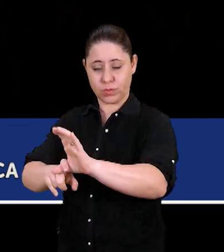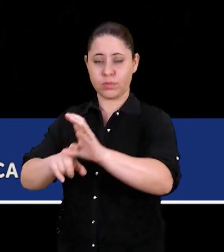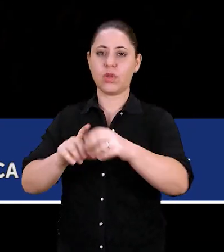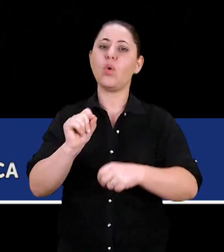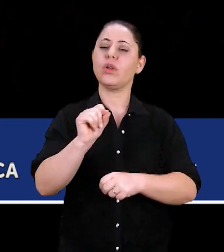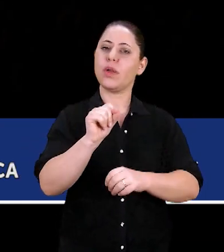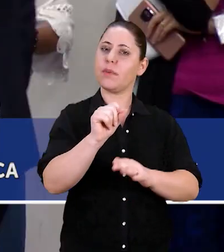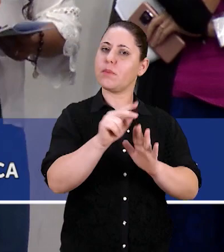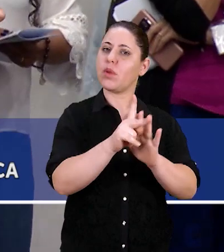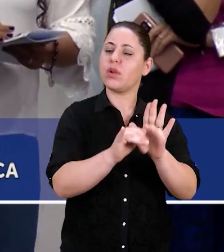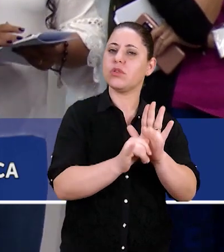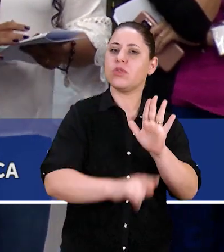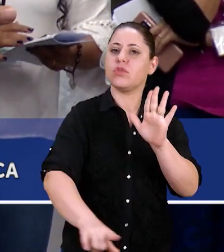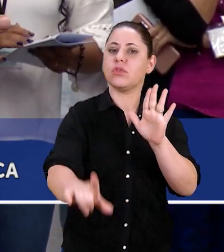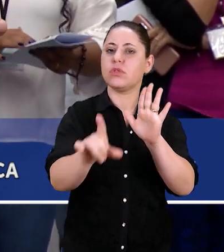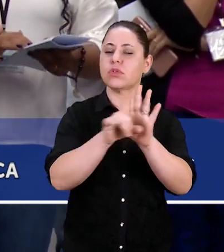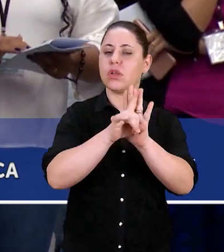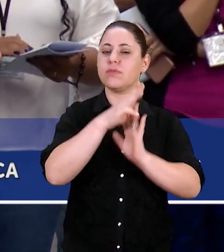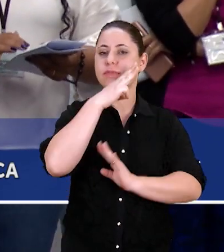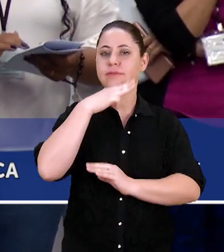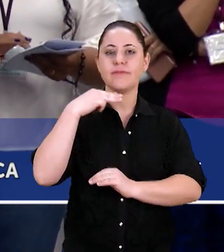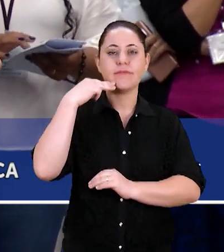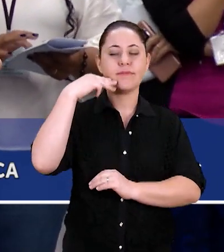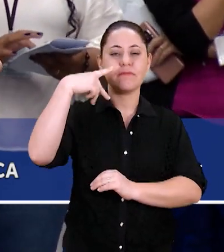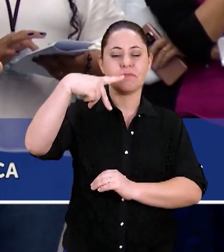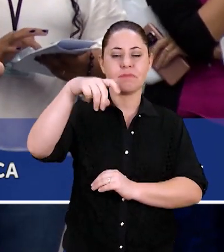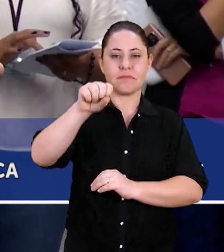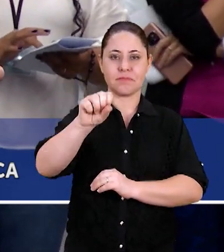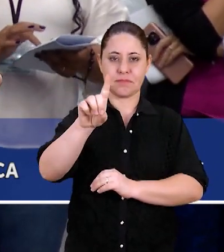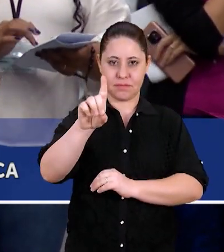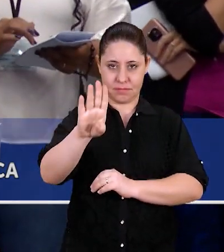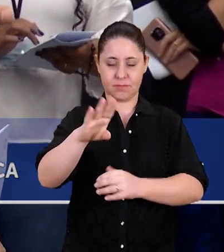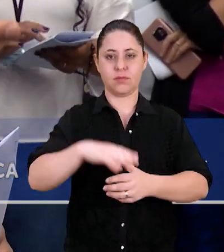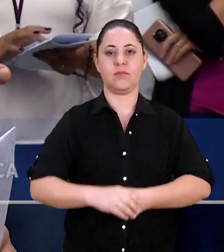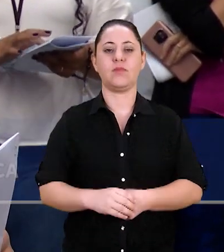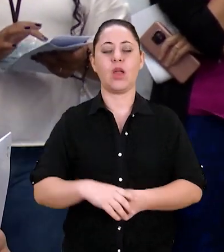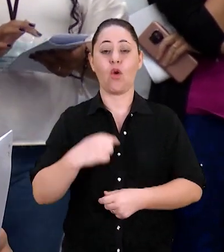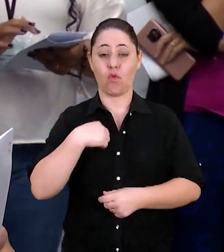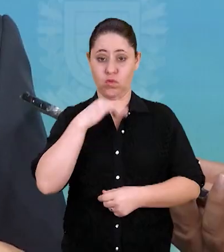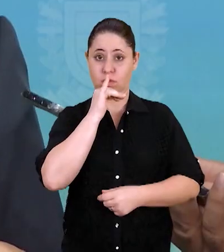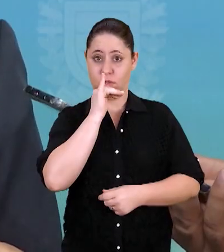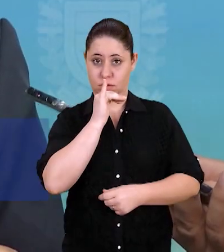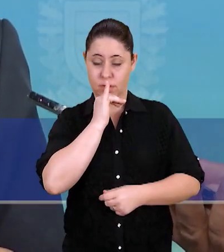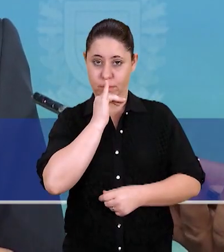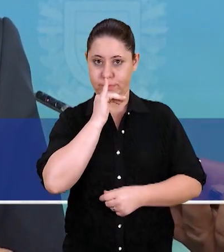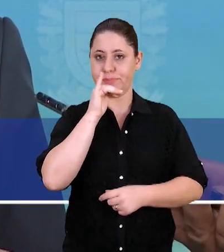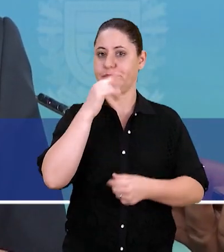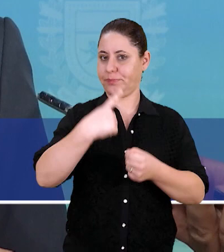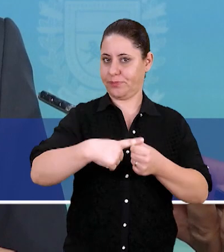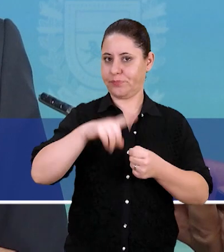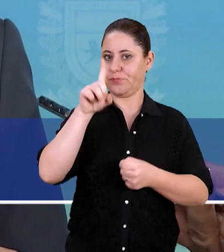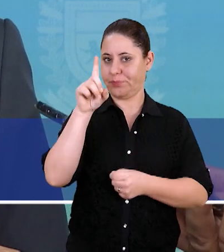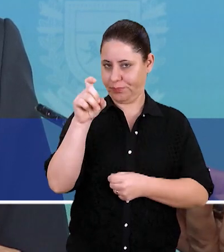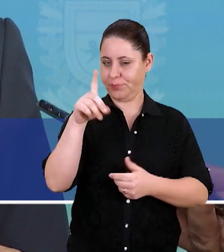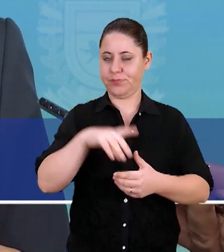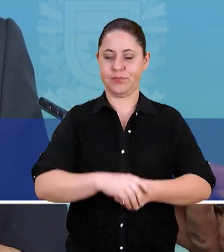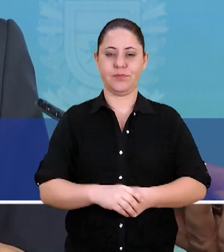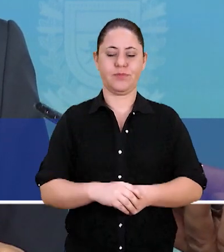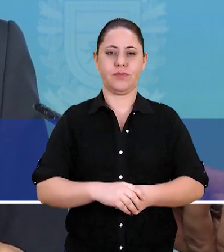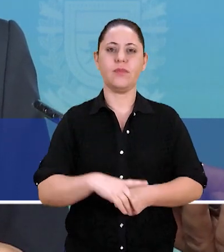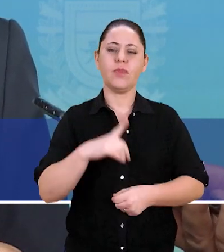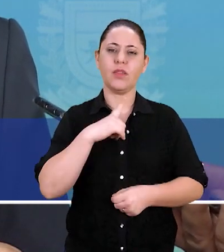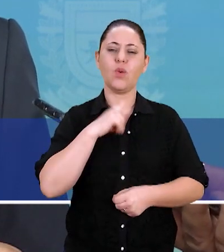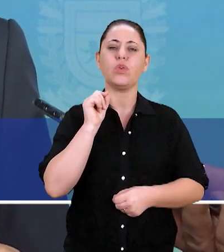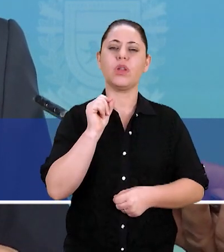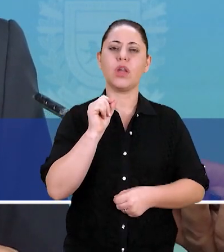de energia elétrica. Ao menos é o que prevê projeto de lei do deputado Marçal Filho, do PSDB. Vou dar um exemplo aqui da cidade de